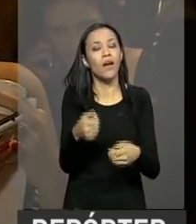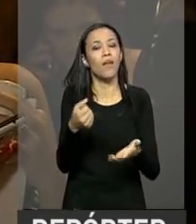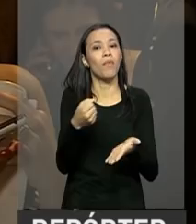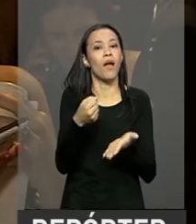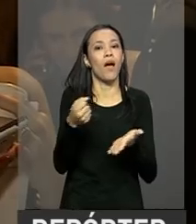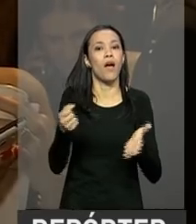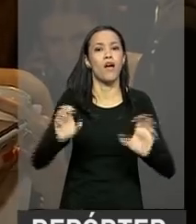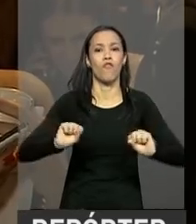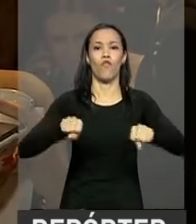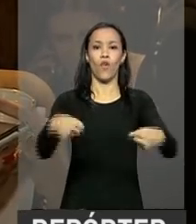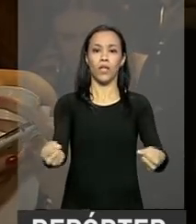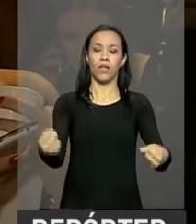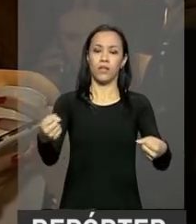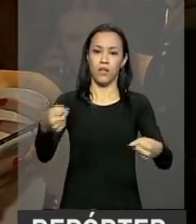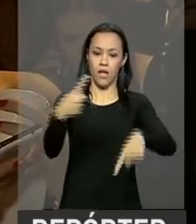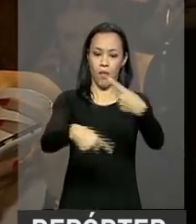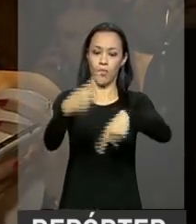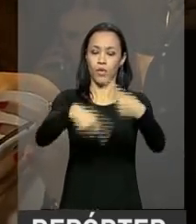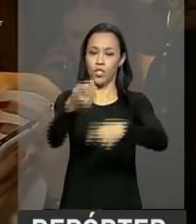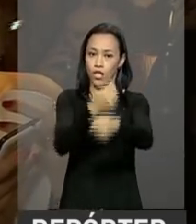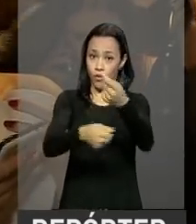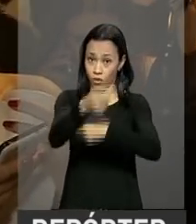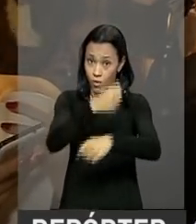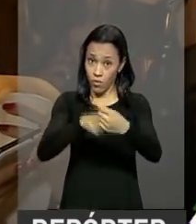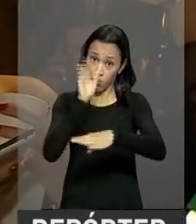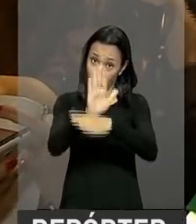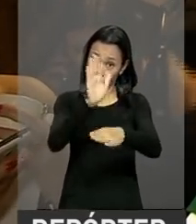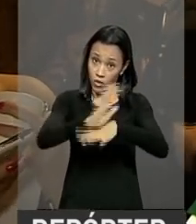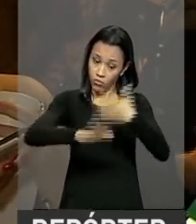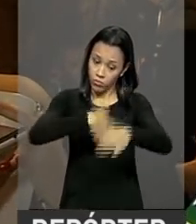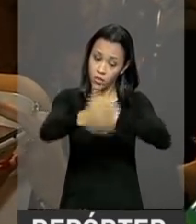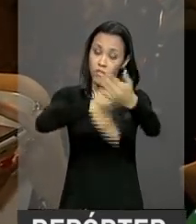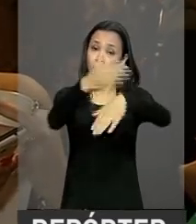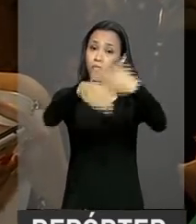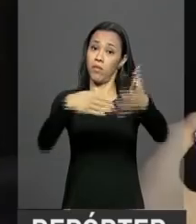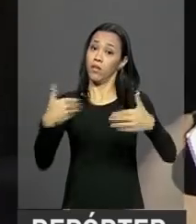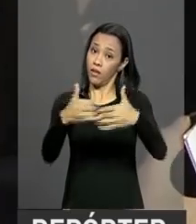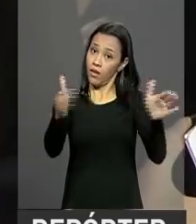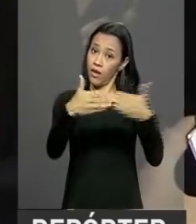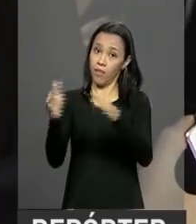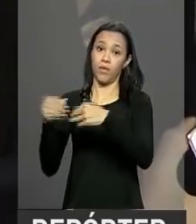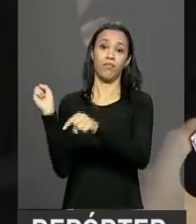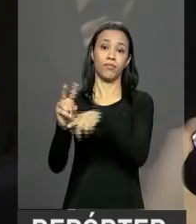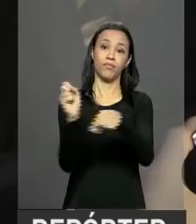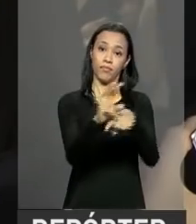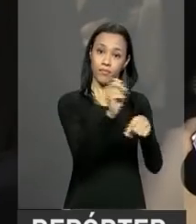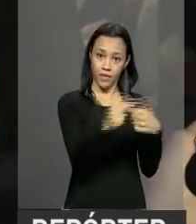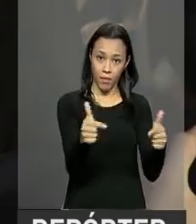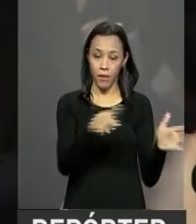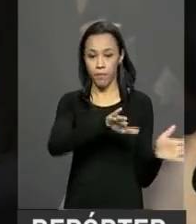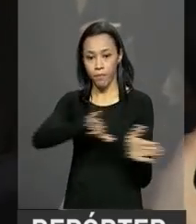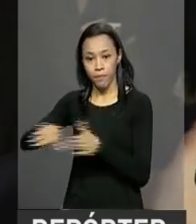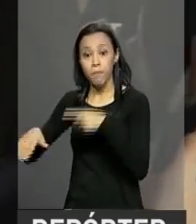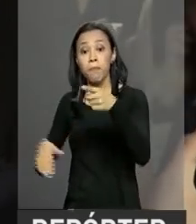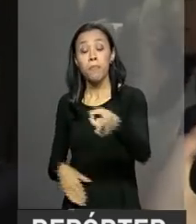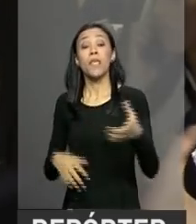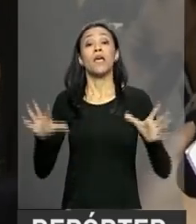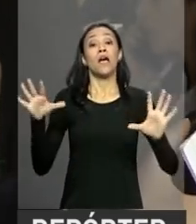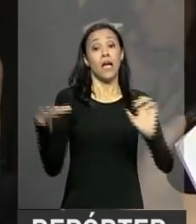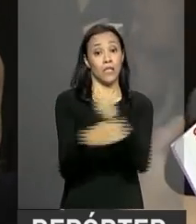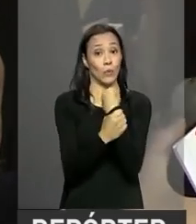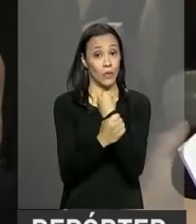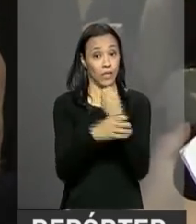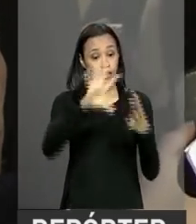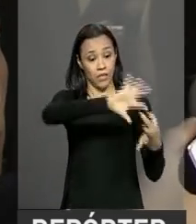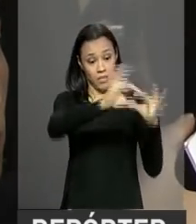com o fortalecimento da política econômica, que vai trazer o crescimento, o desenvolvimento e a geração de empregos. A segurança das Olimpíadas, realizada este ano no Rio de